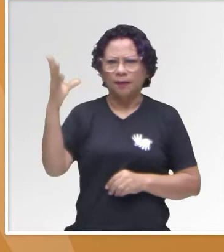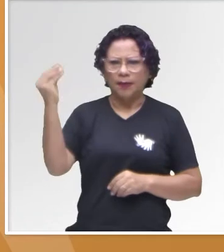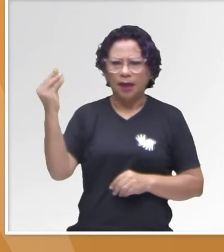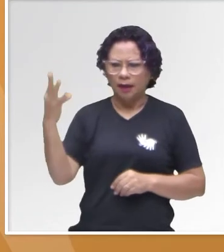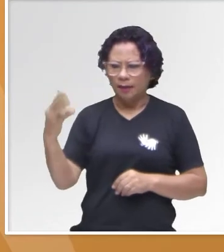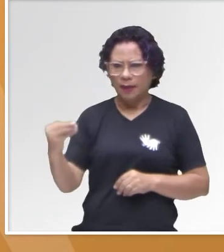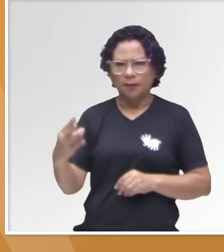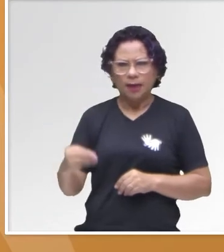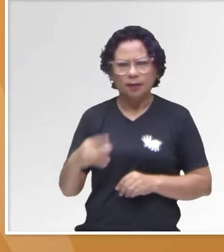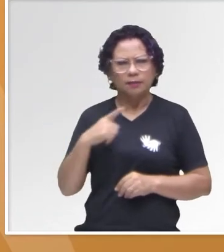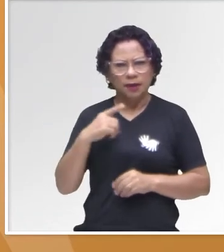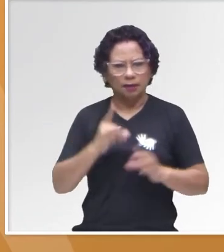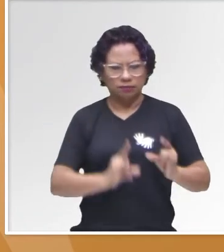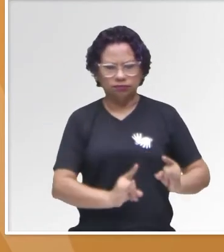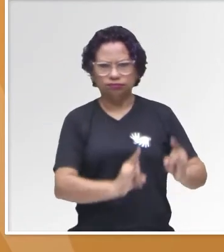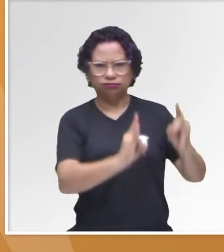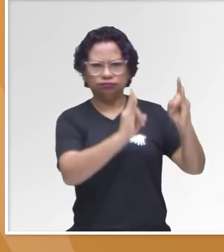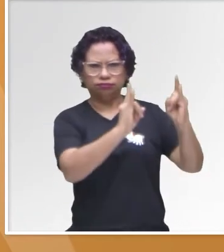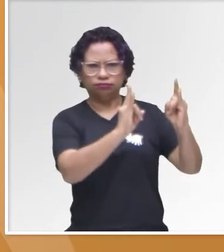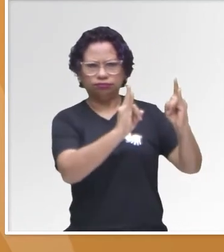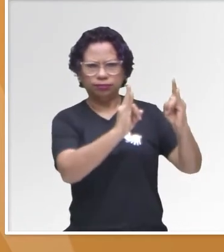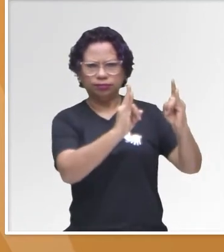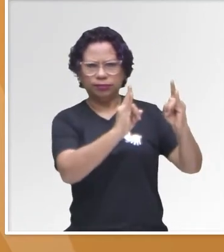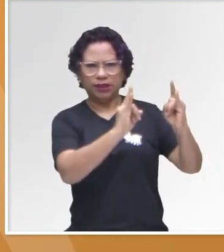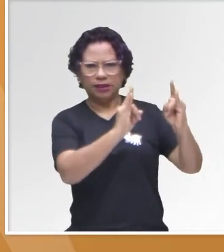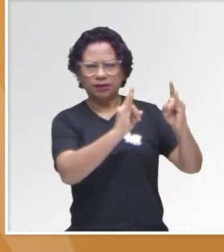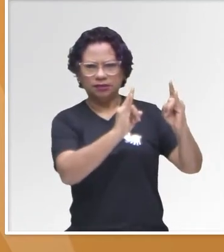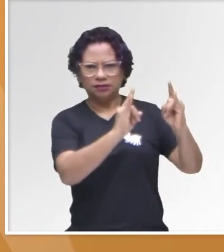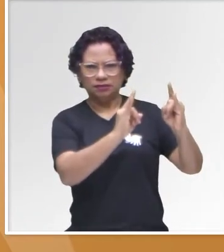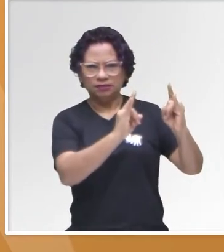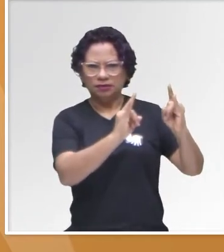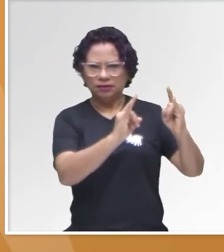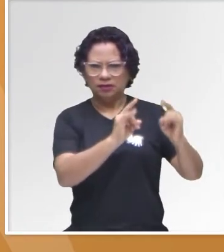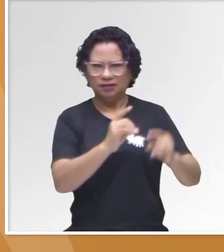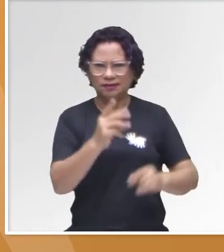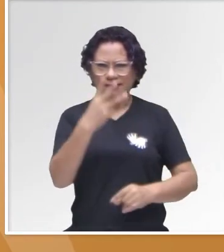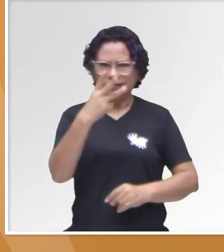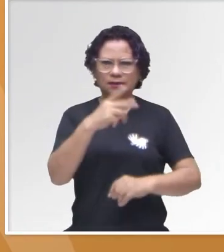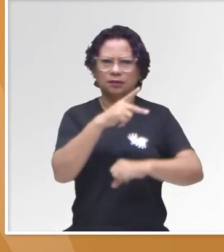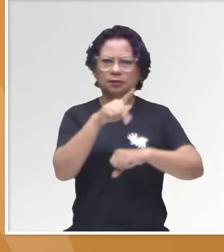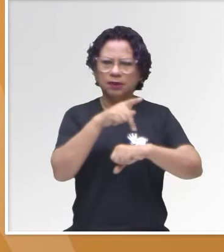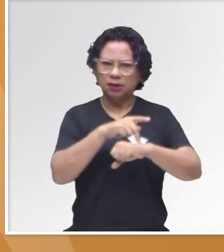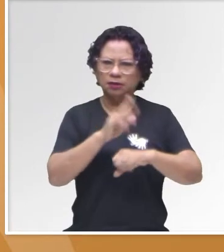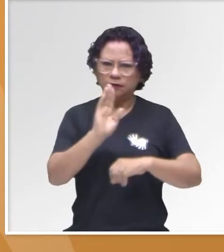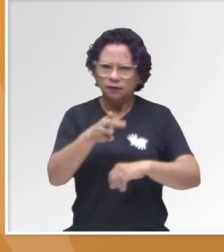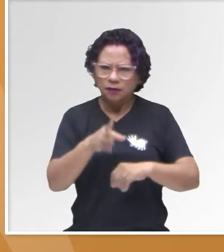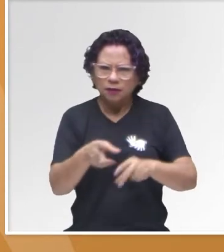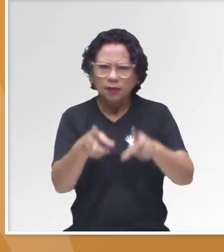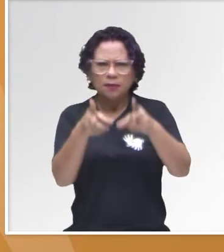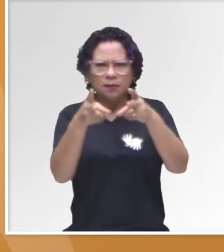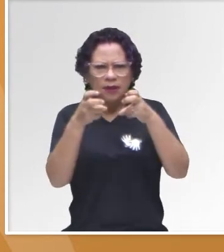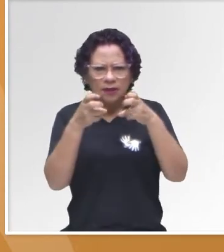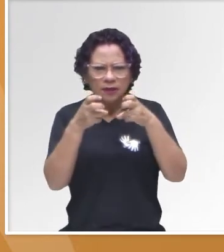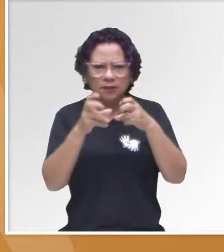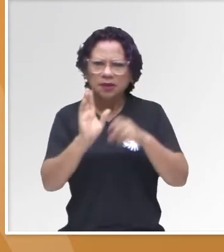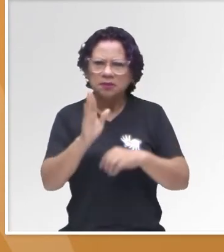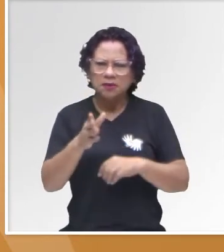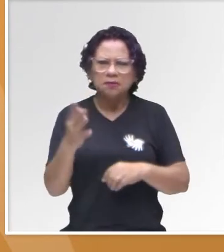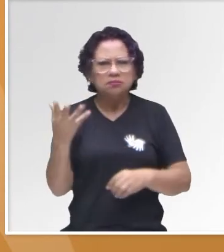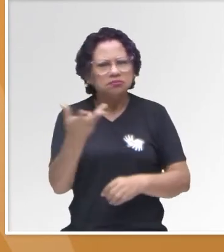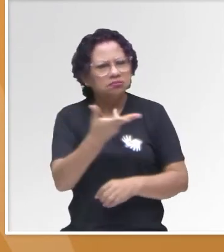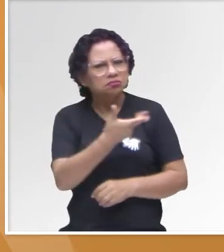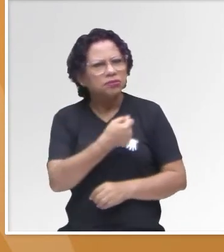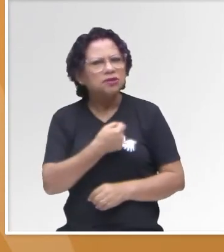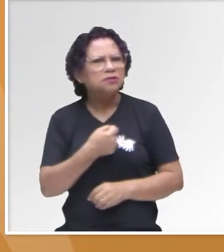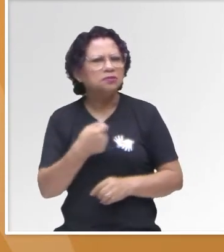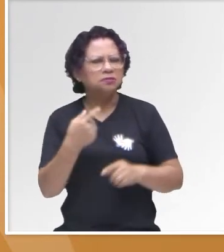possuem prédios, né? E isso, quando uma cidade ela já está verticalizada, né, que é justamente o crescimento